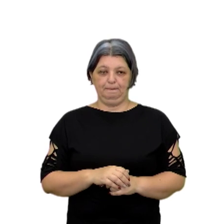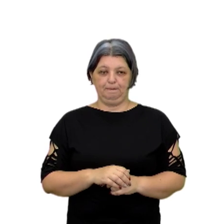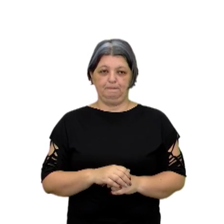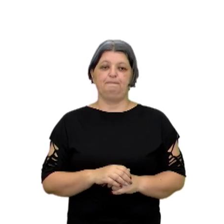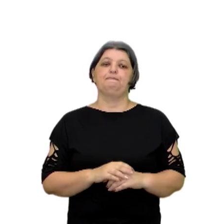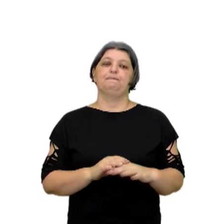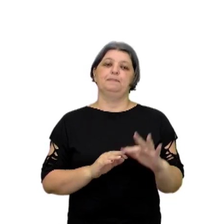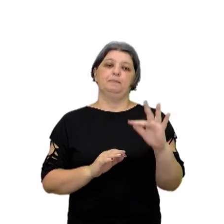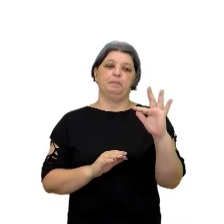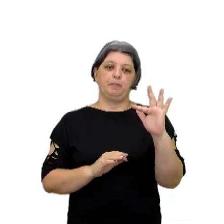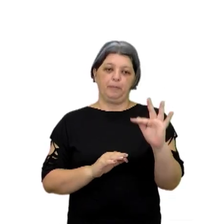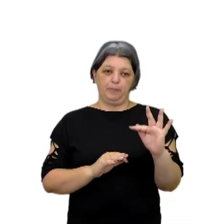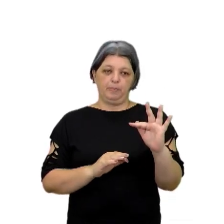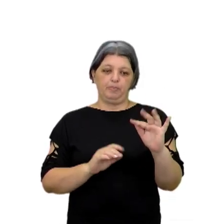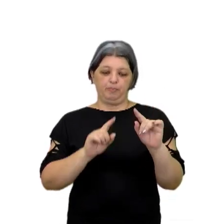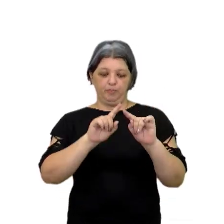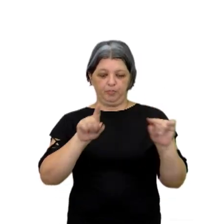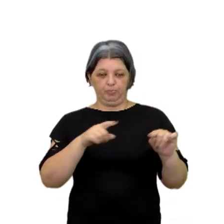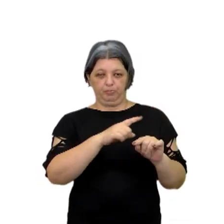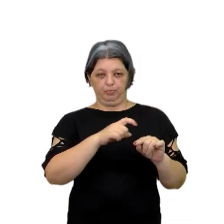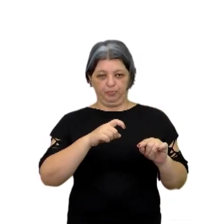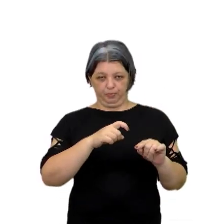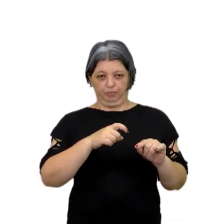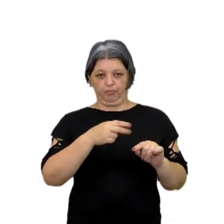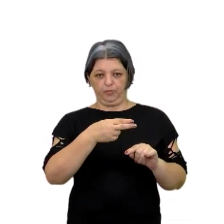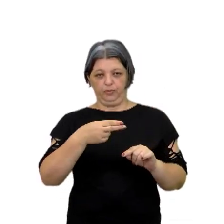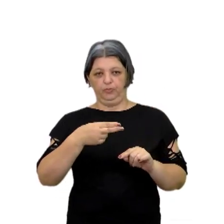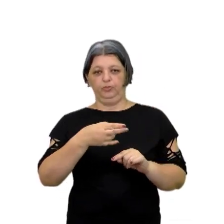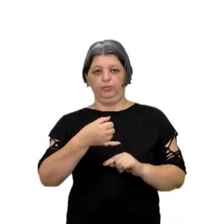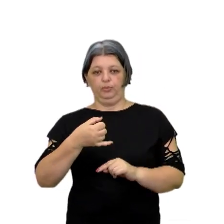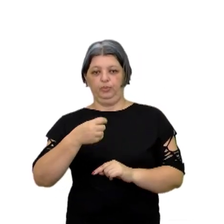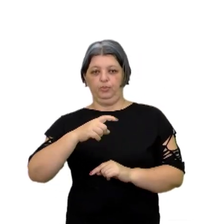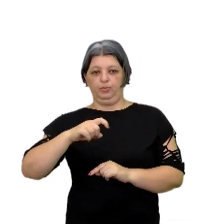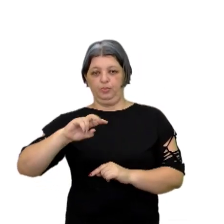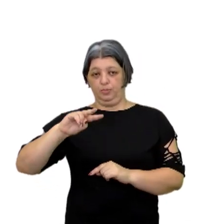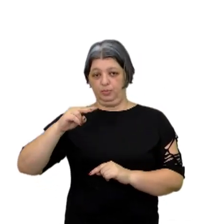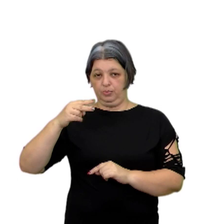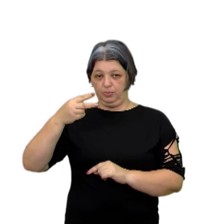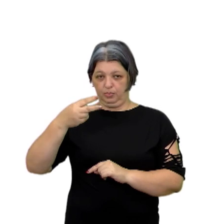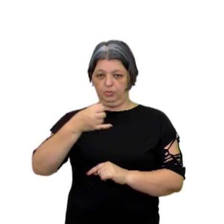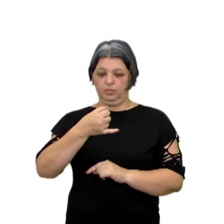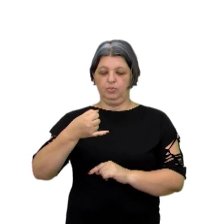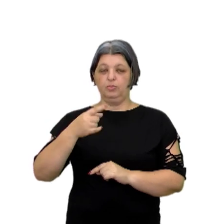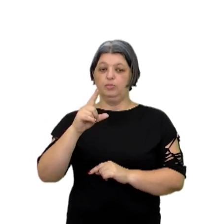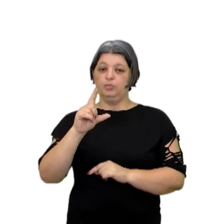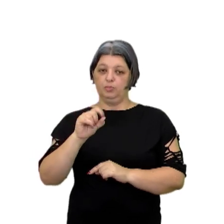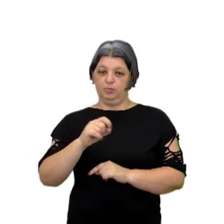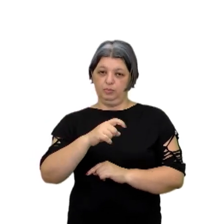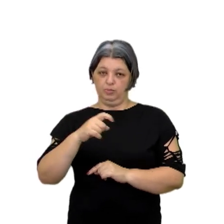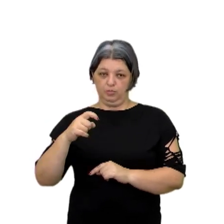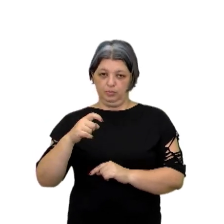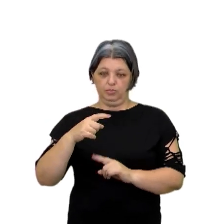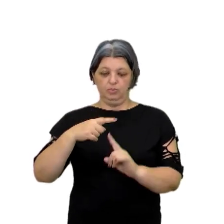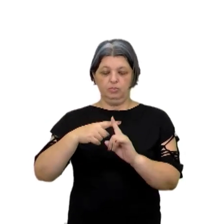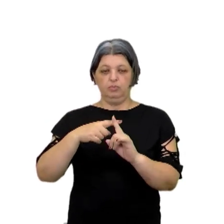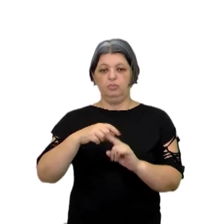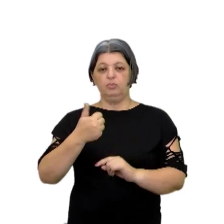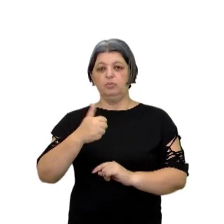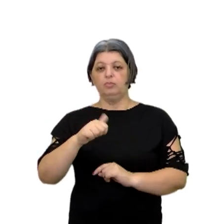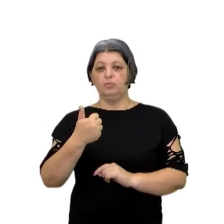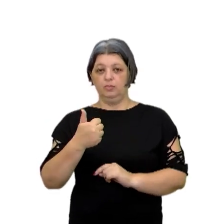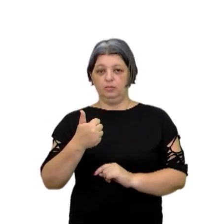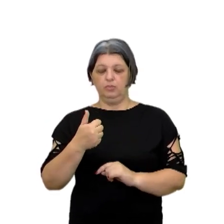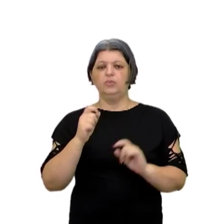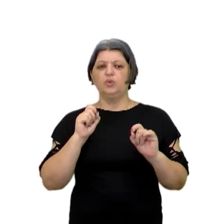f de x = - x quadrado menos 10x mais ovo